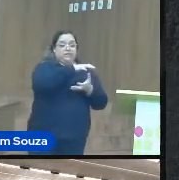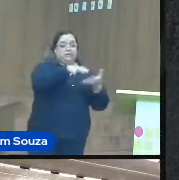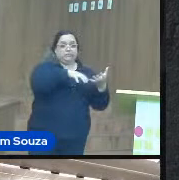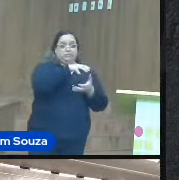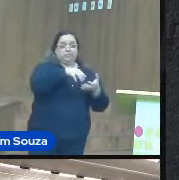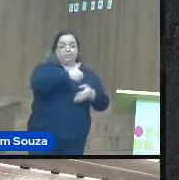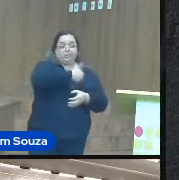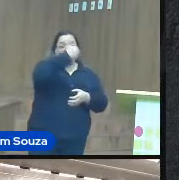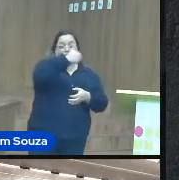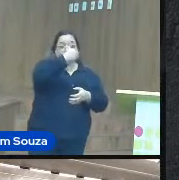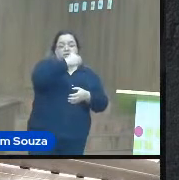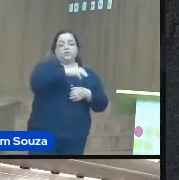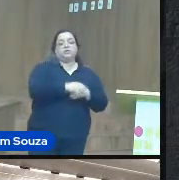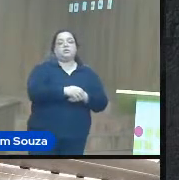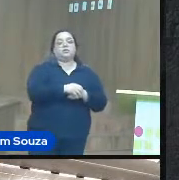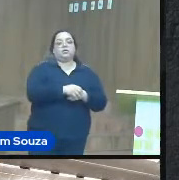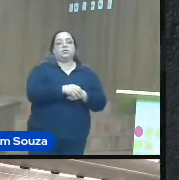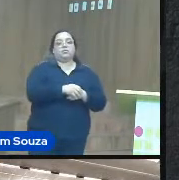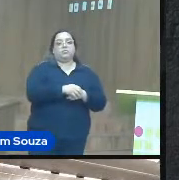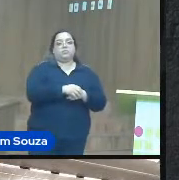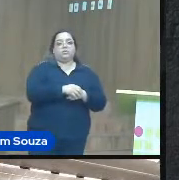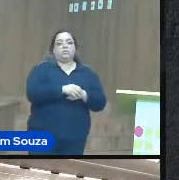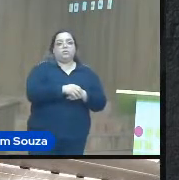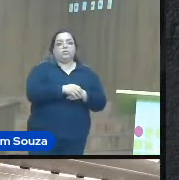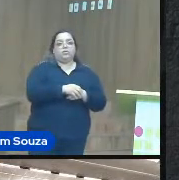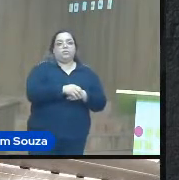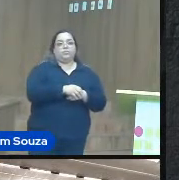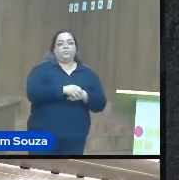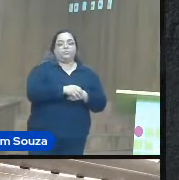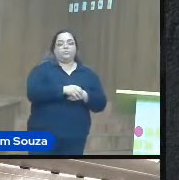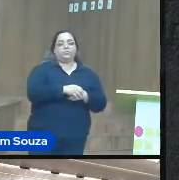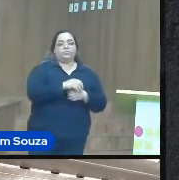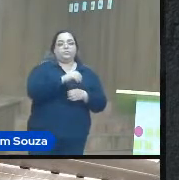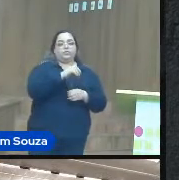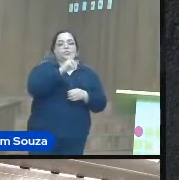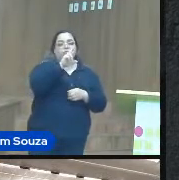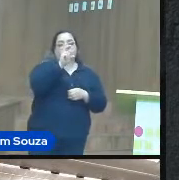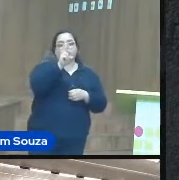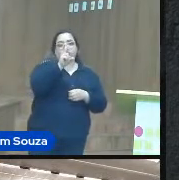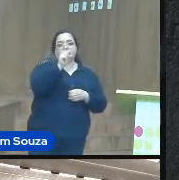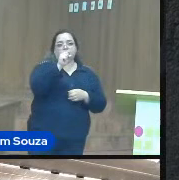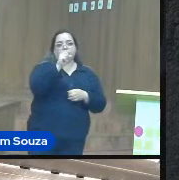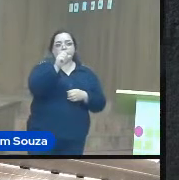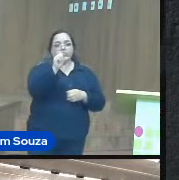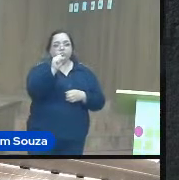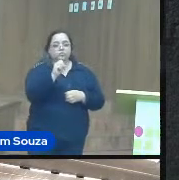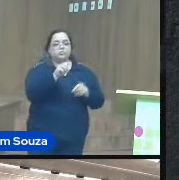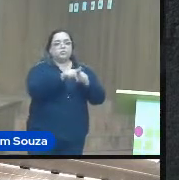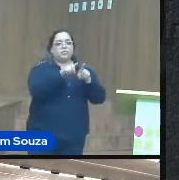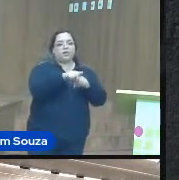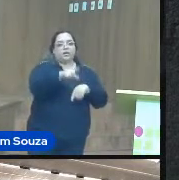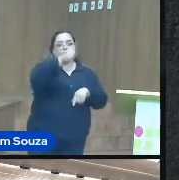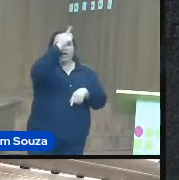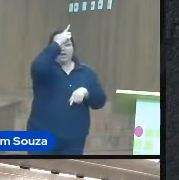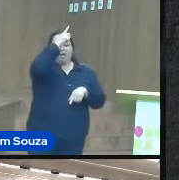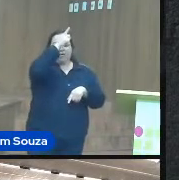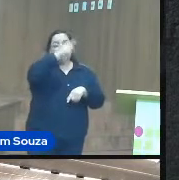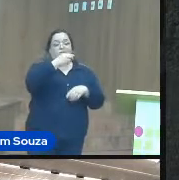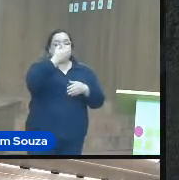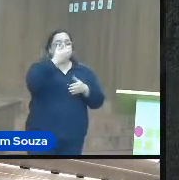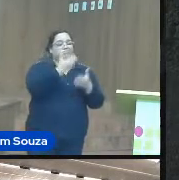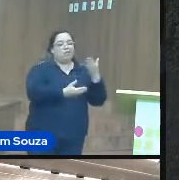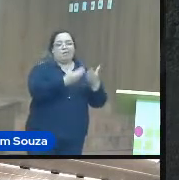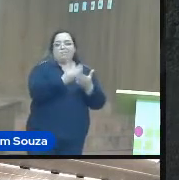russos, russo e alemão, perderam muitos territórios. Né. O Império Russo,